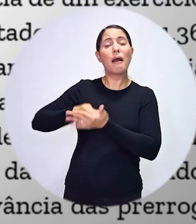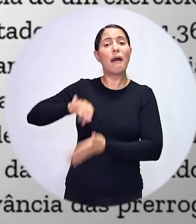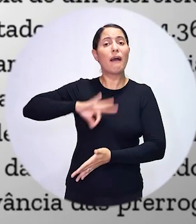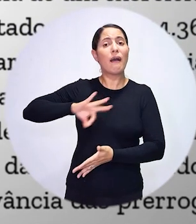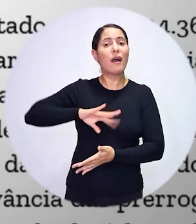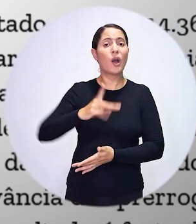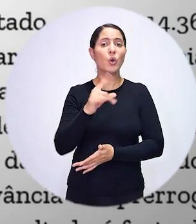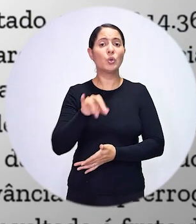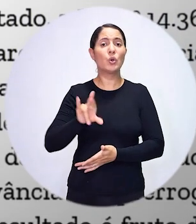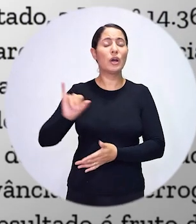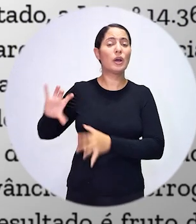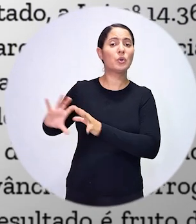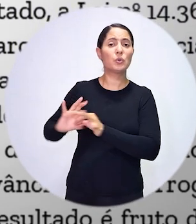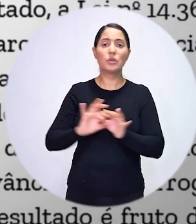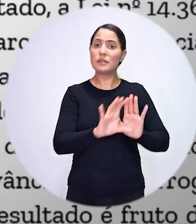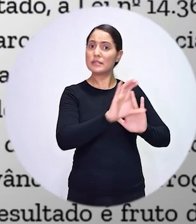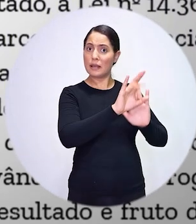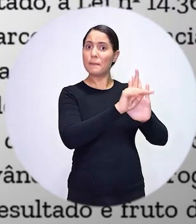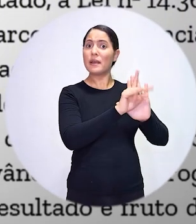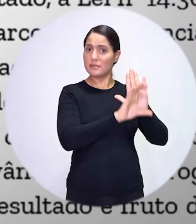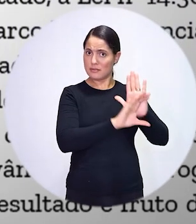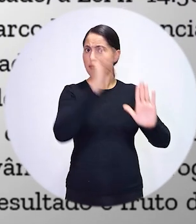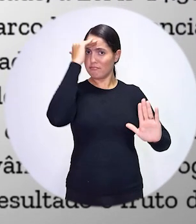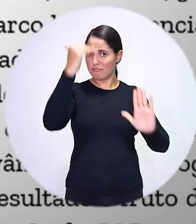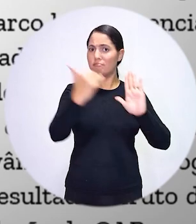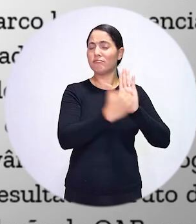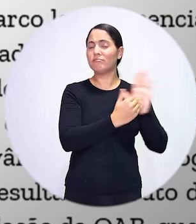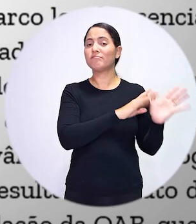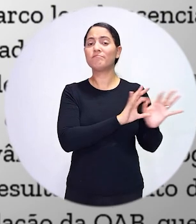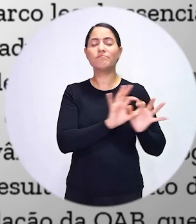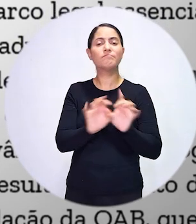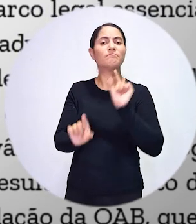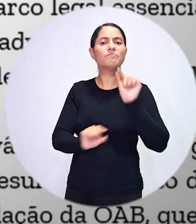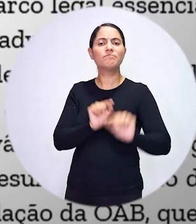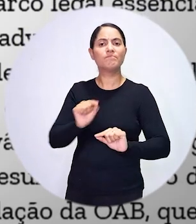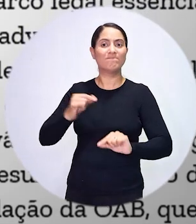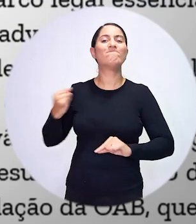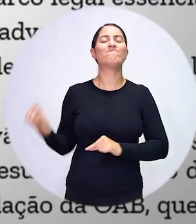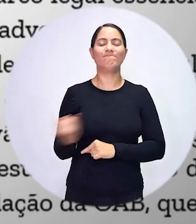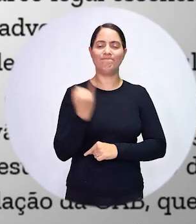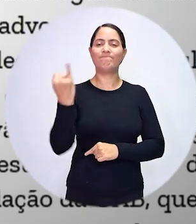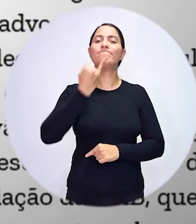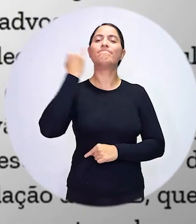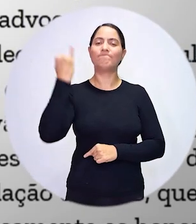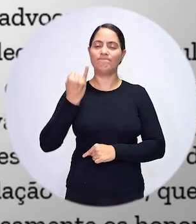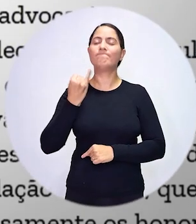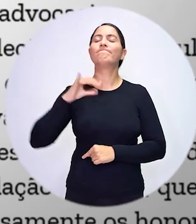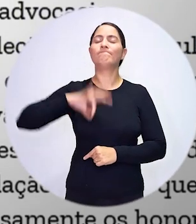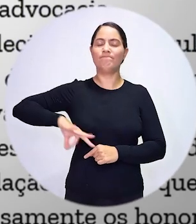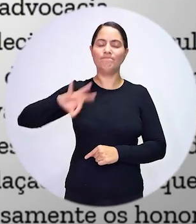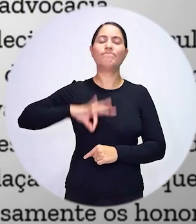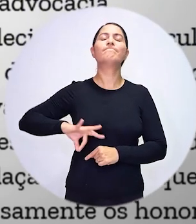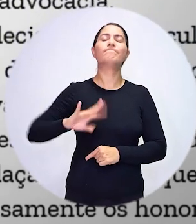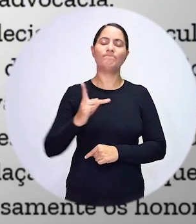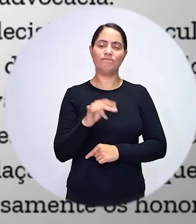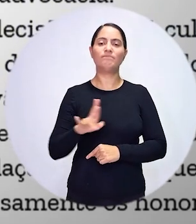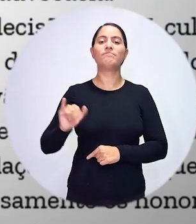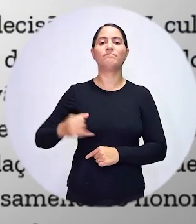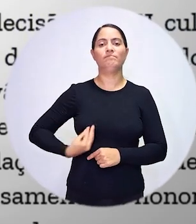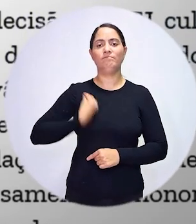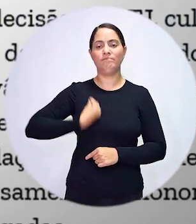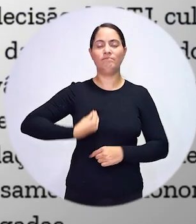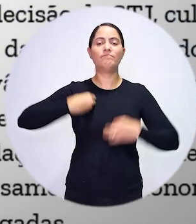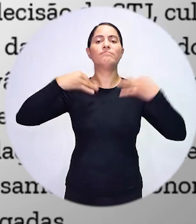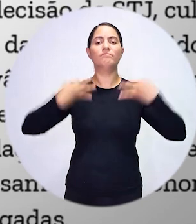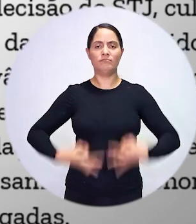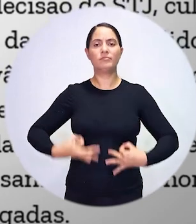dos honorários advocatícios conforme o Código de Processo Civil, reforçando a importância e a dignidade desses honorários